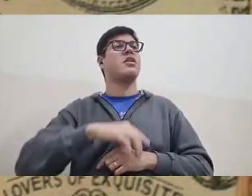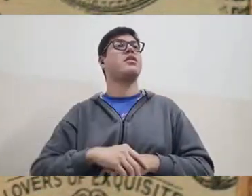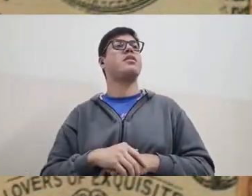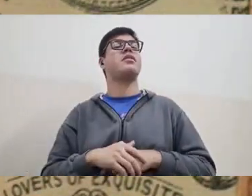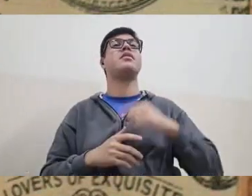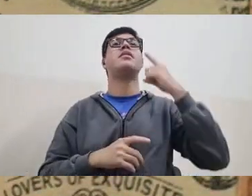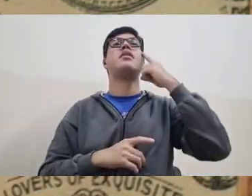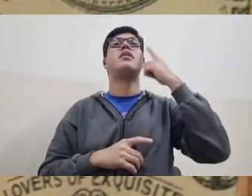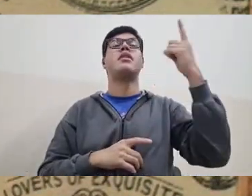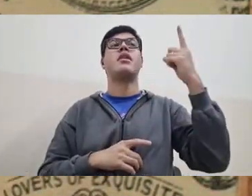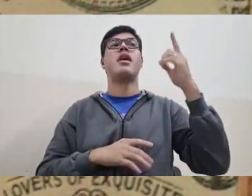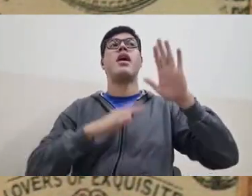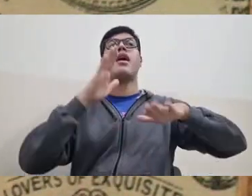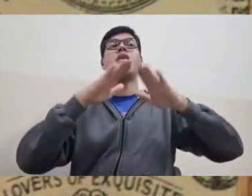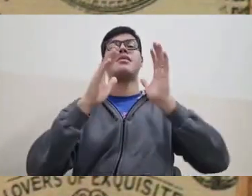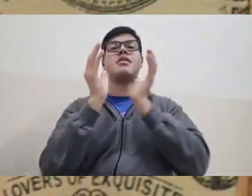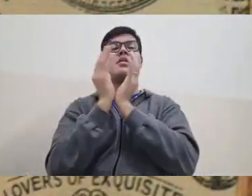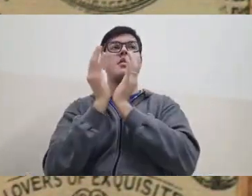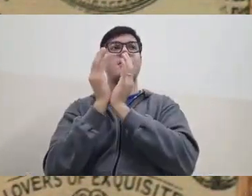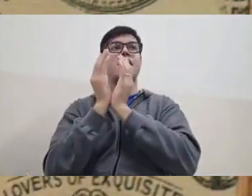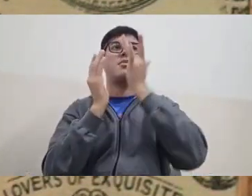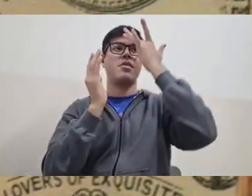uma ideia